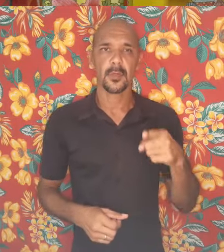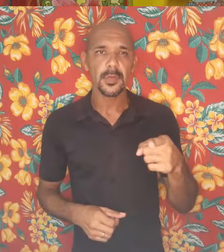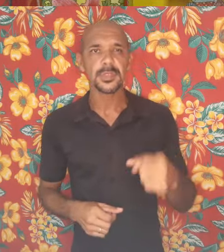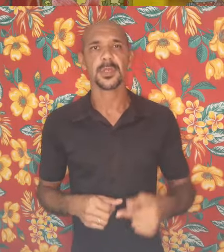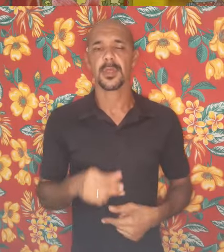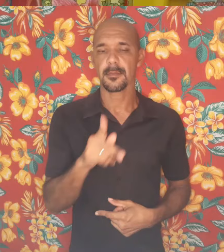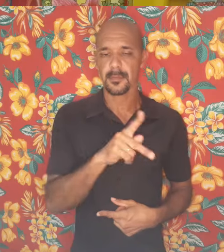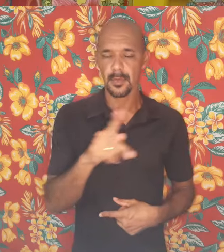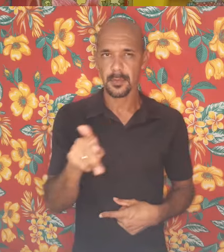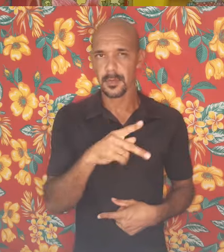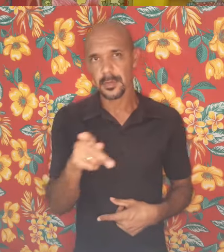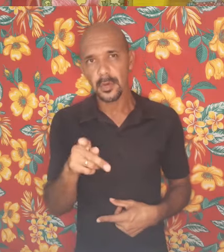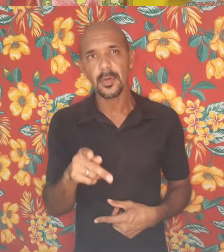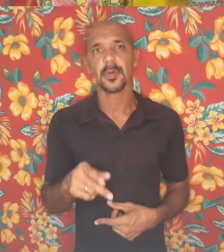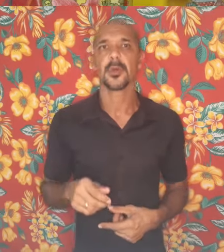Professores,